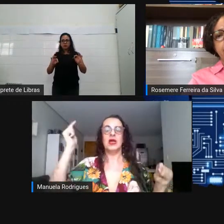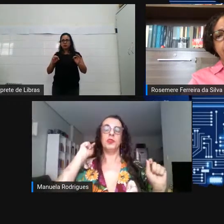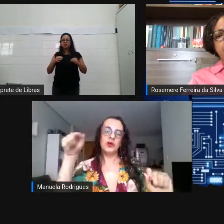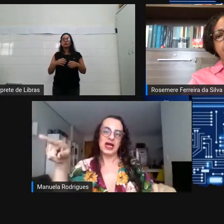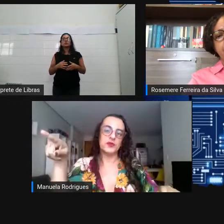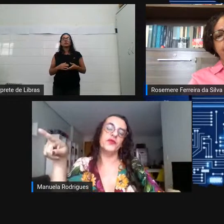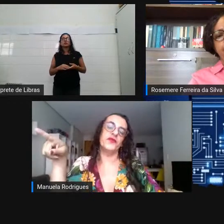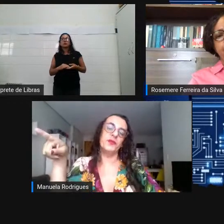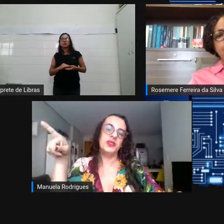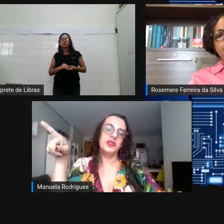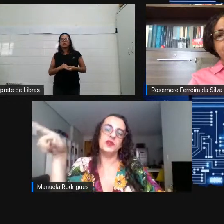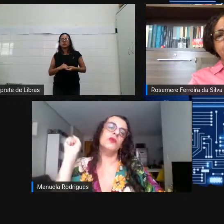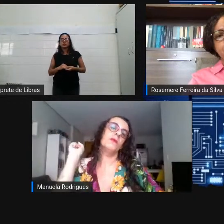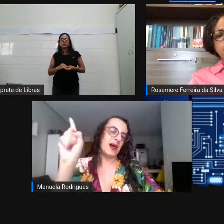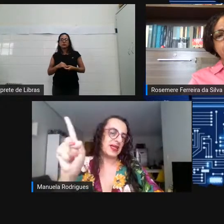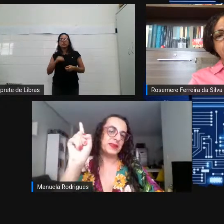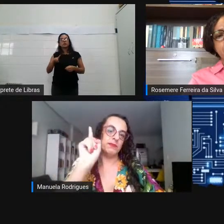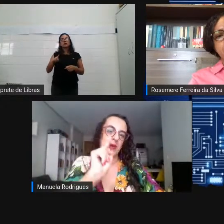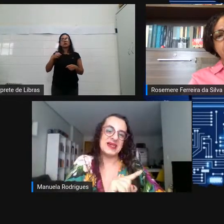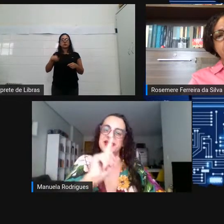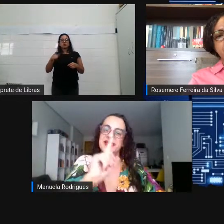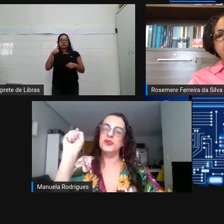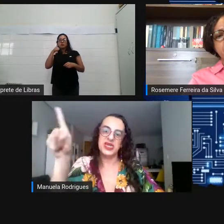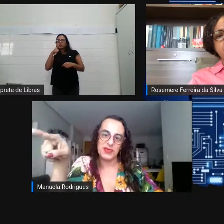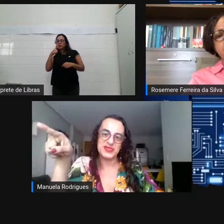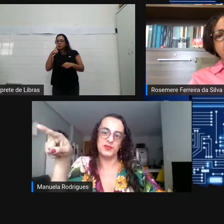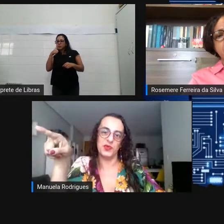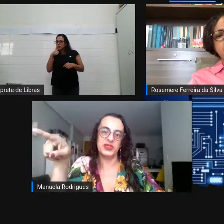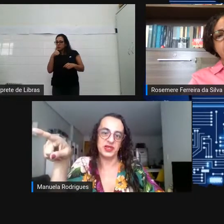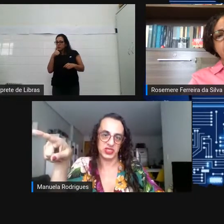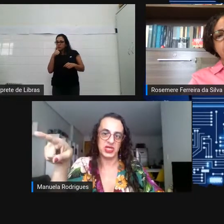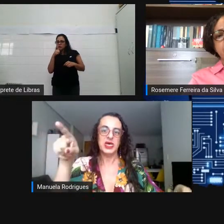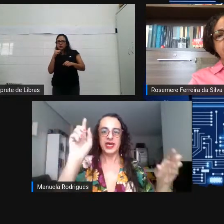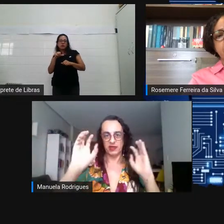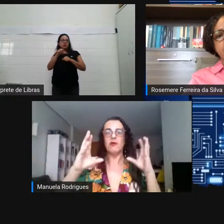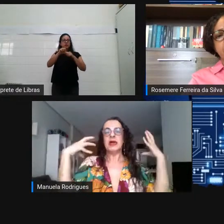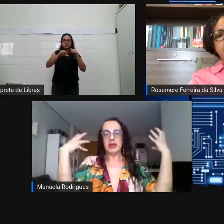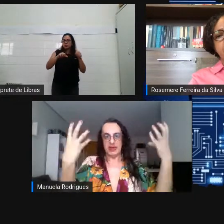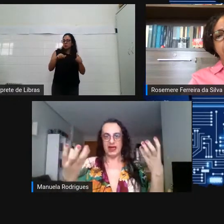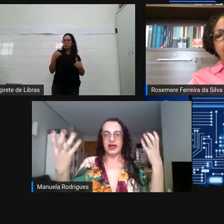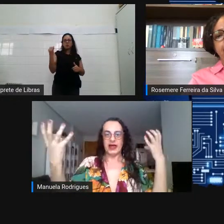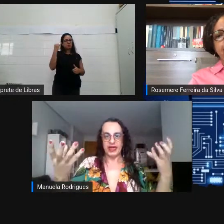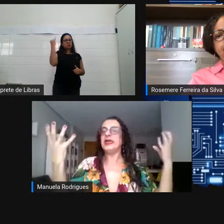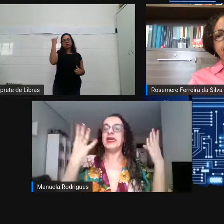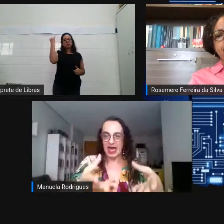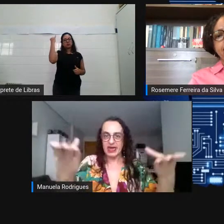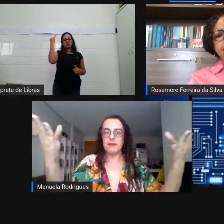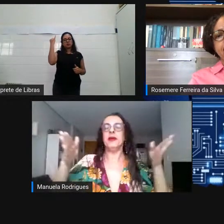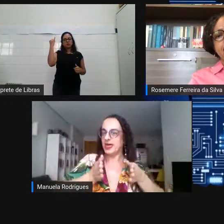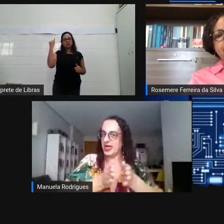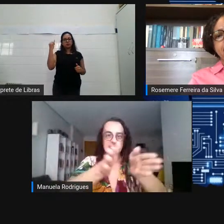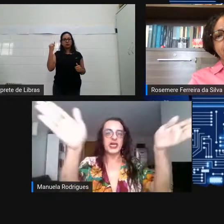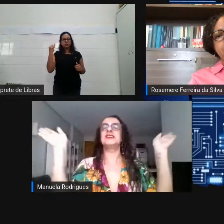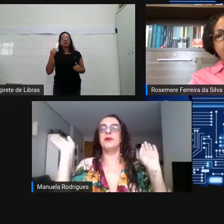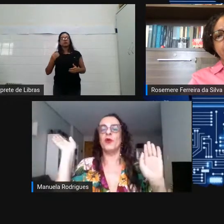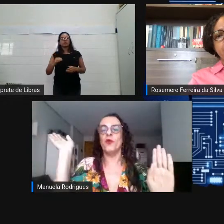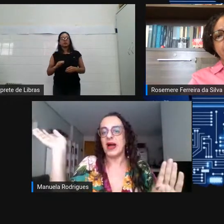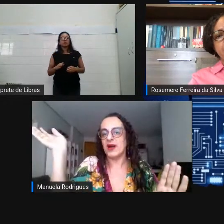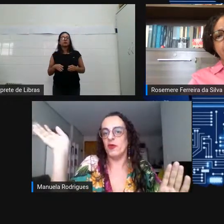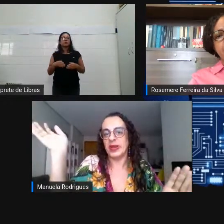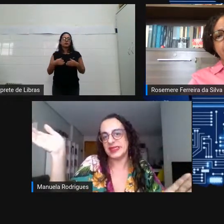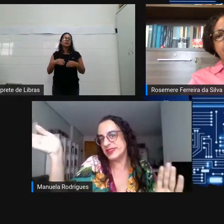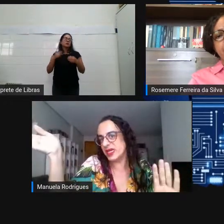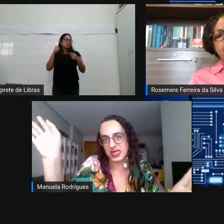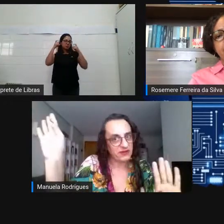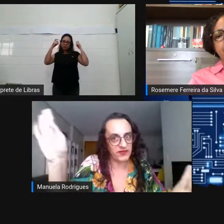disso, no caso do feminino, passa a não ser mais importante. Então, e aí ele deixa de se